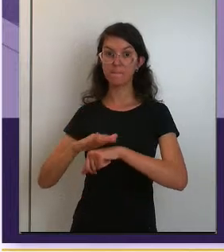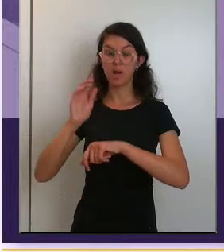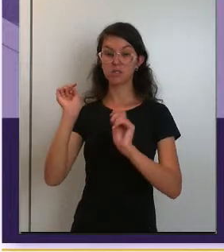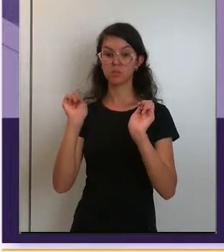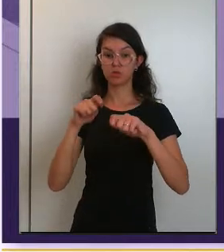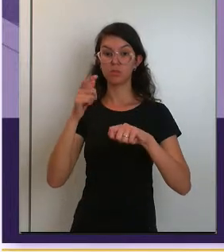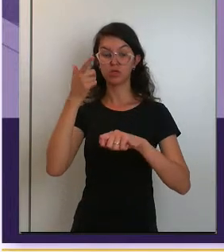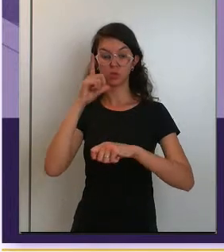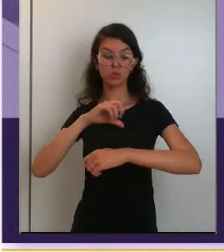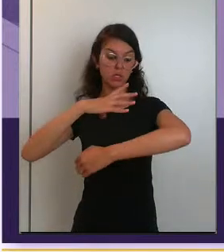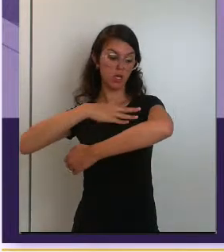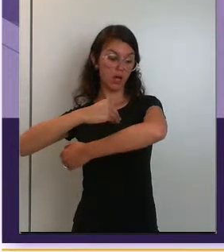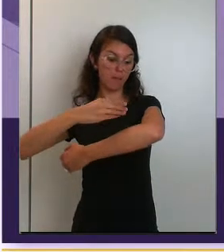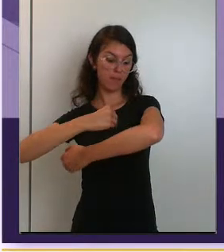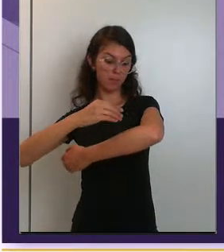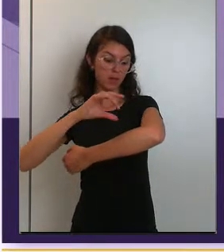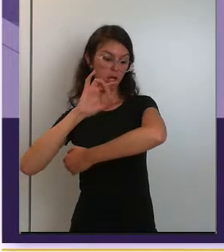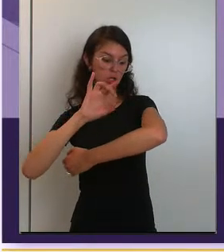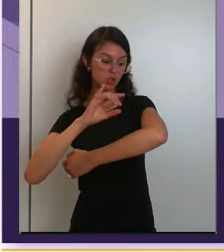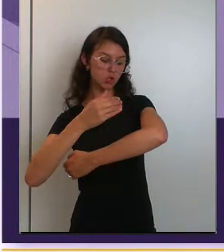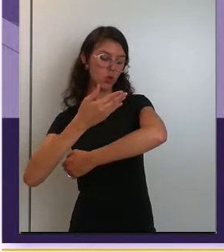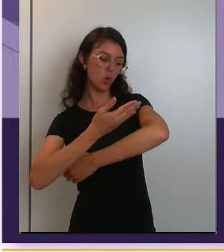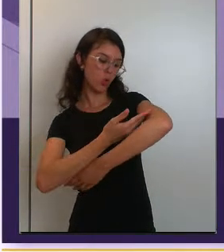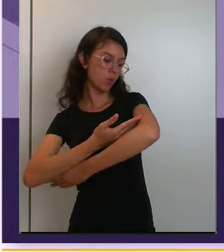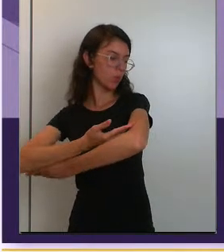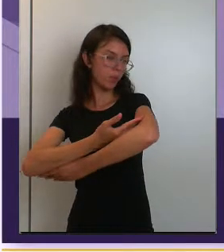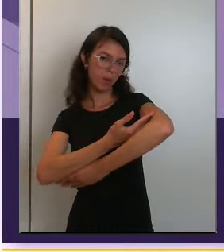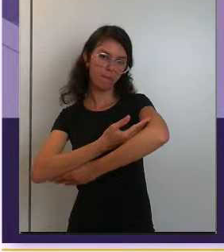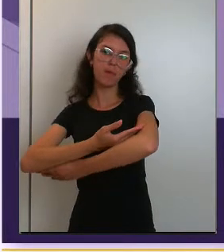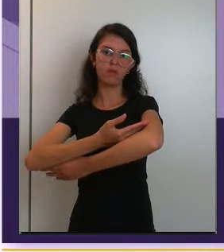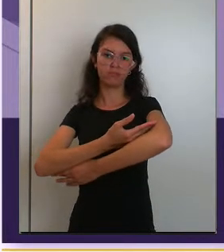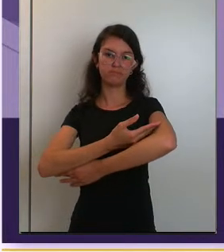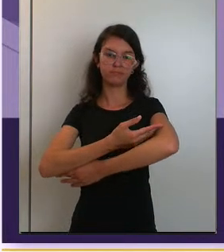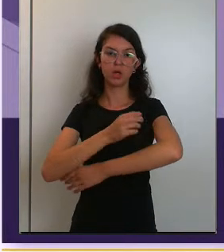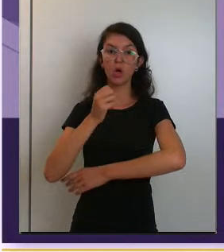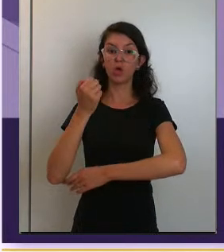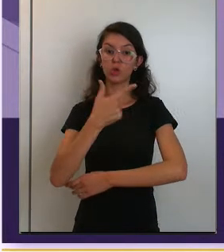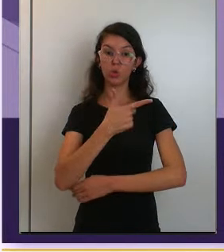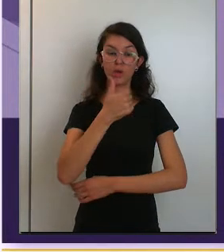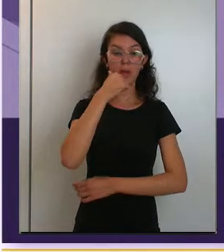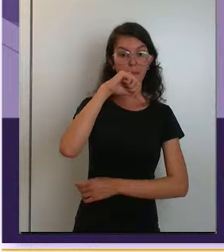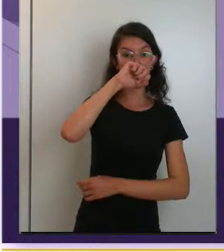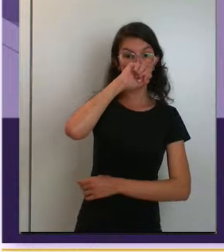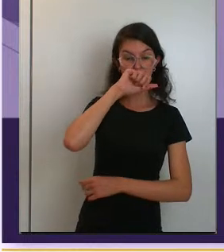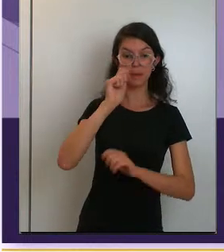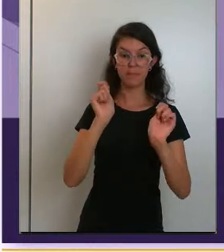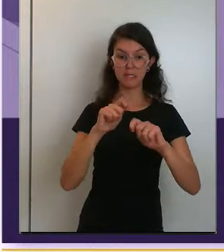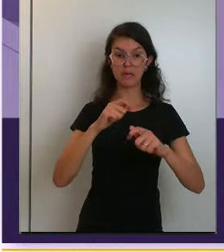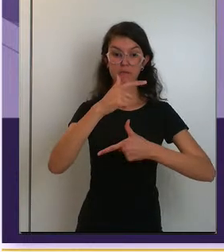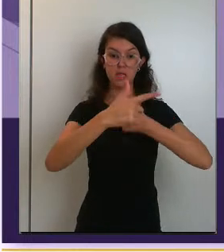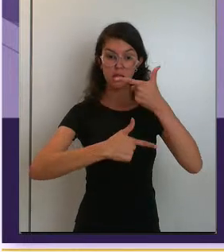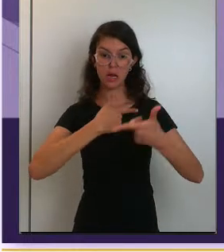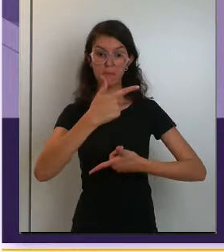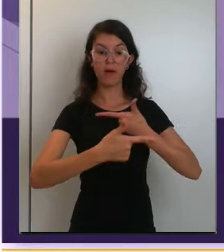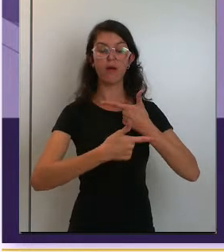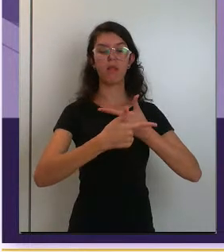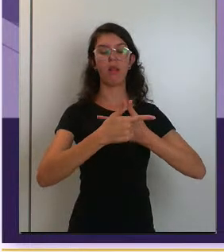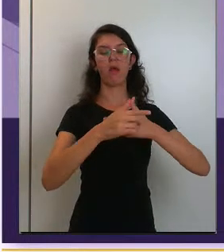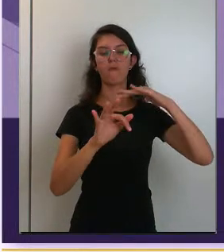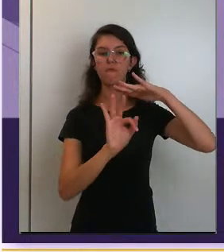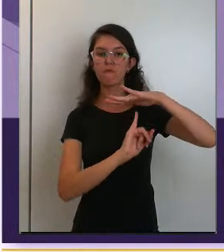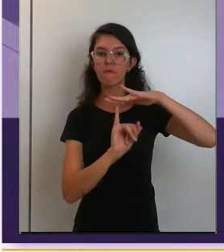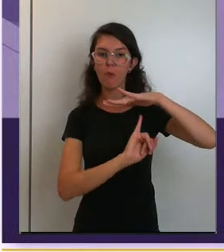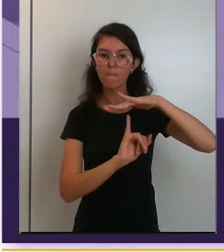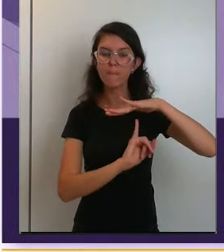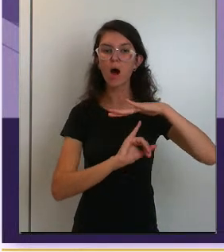amamentar exclusivamente o seu bebê do que aquelas mães que estavam ou inseridas no mercado informal de trabalho ou